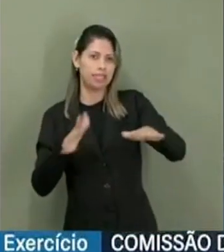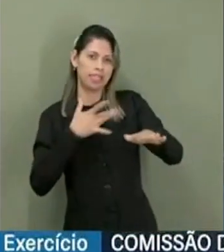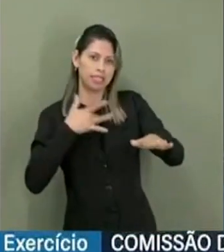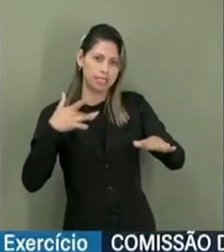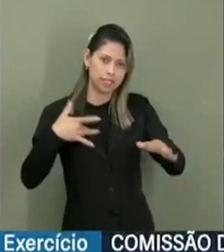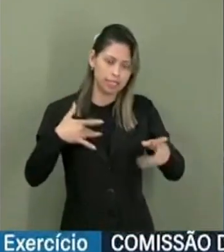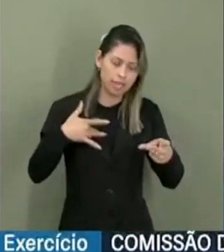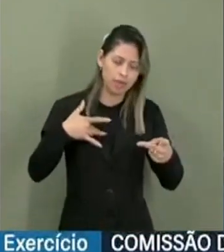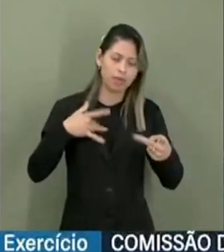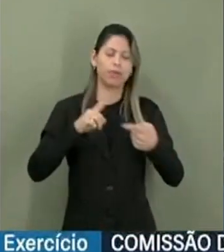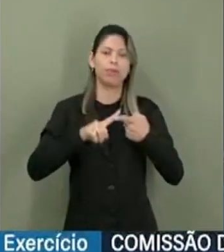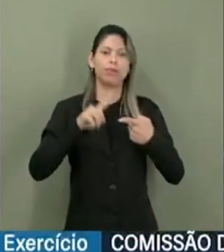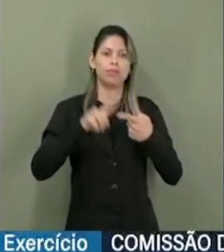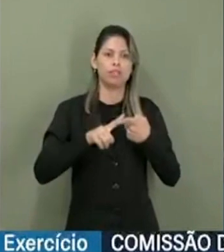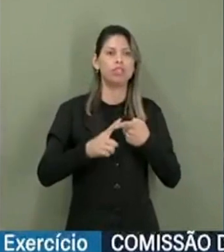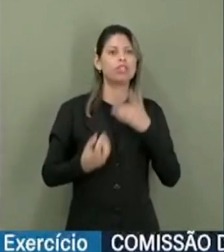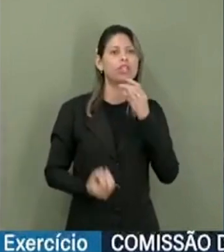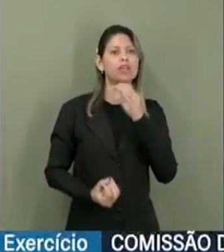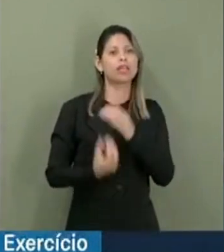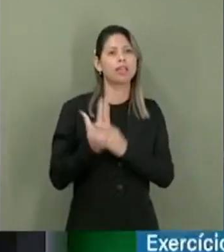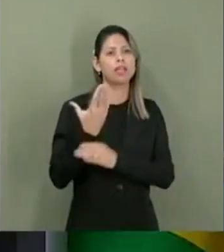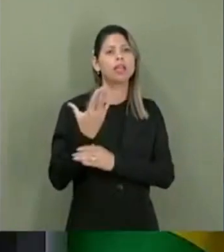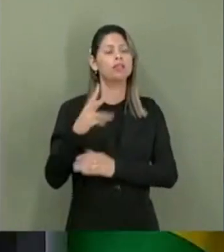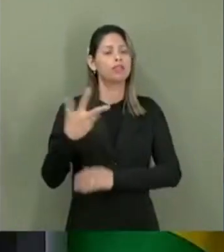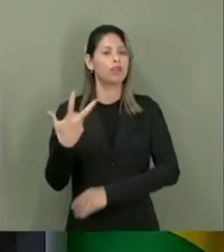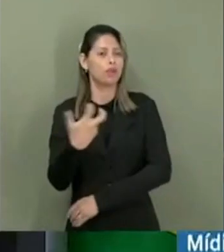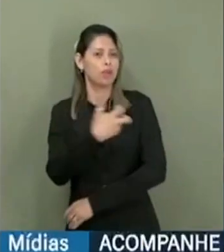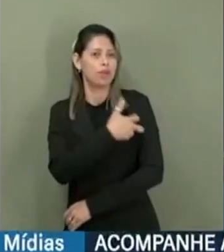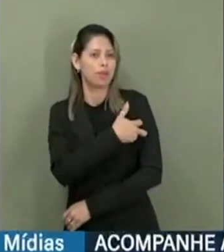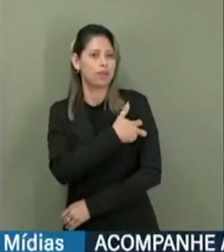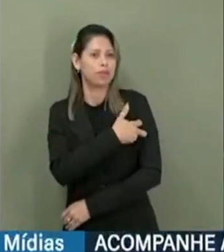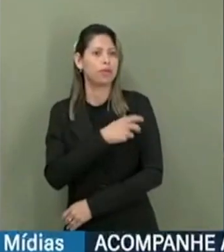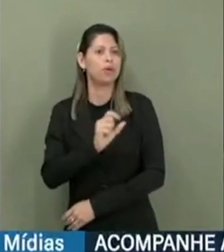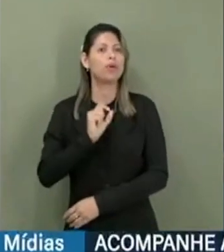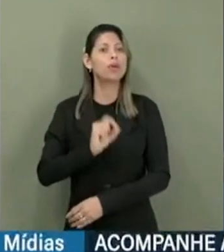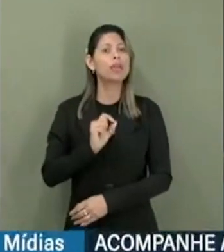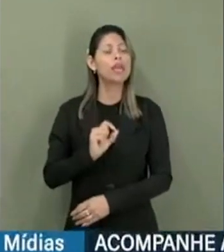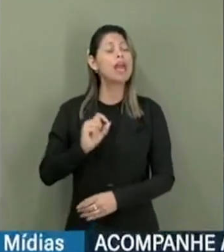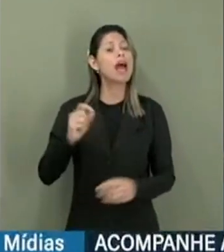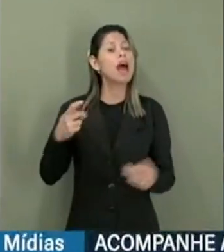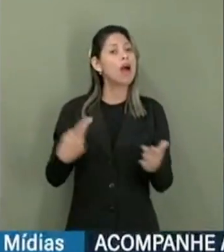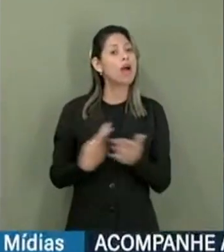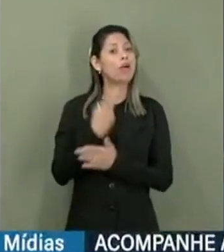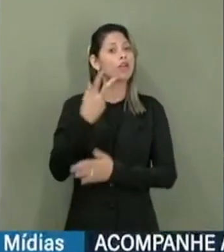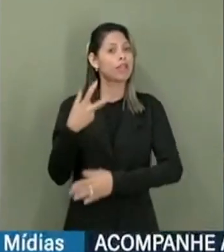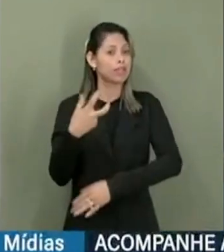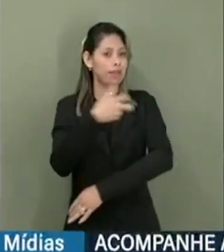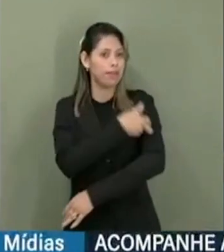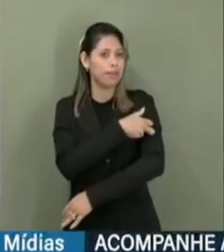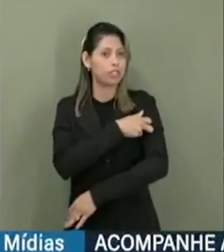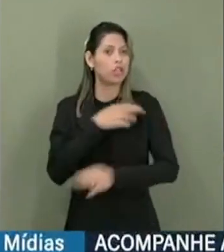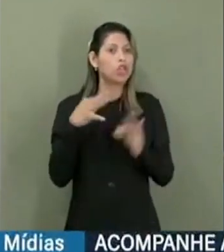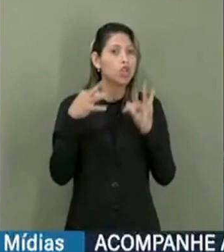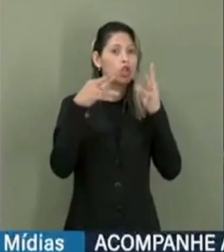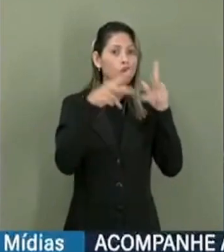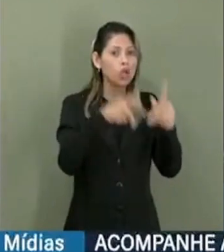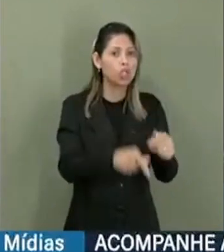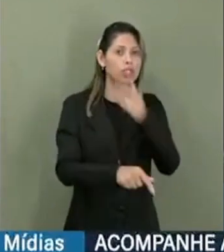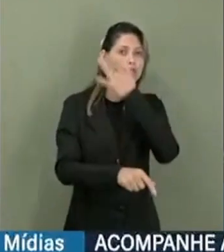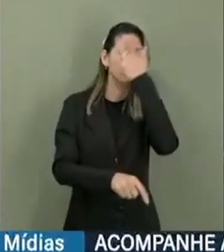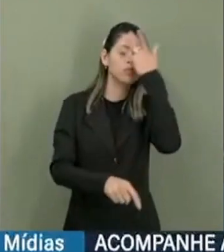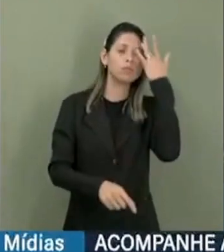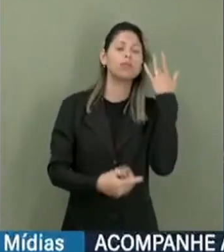lançamos o movimento Nacional pela vacinação e que a imunização volta a ter papel de